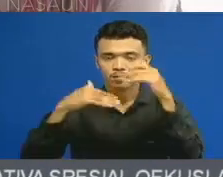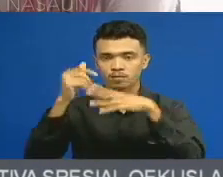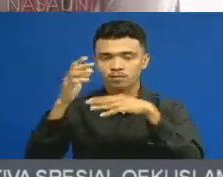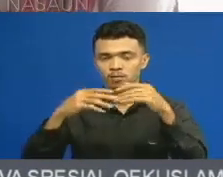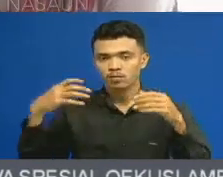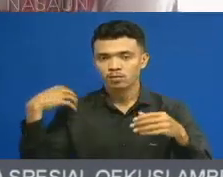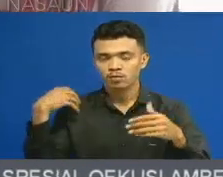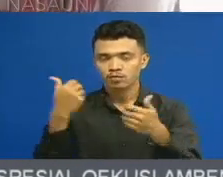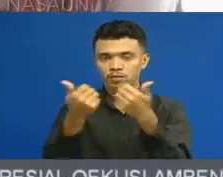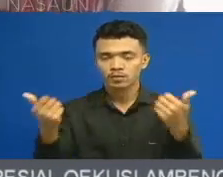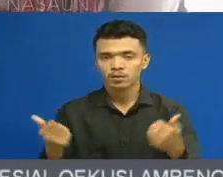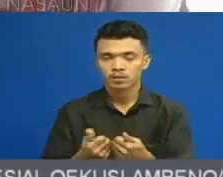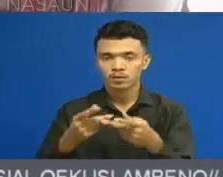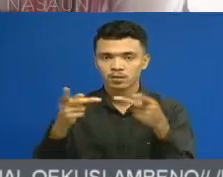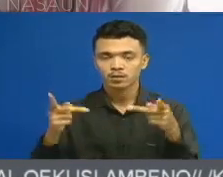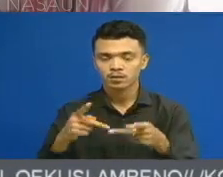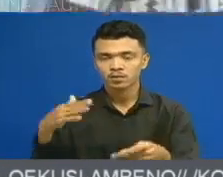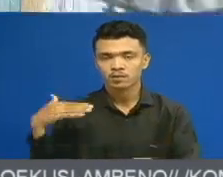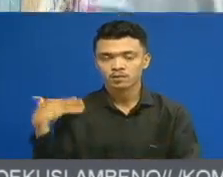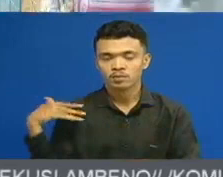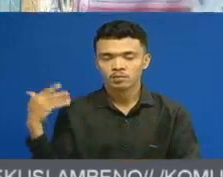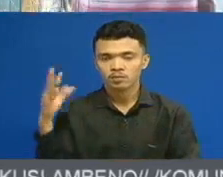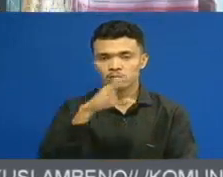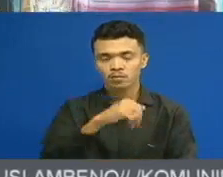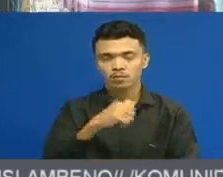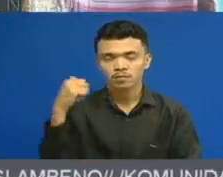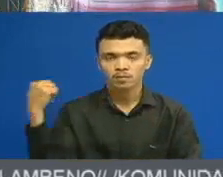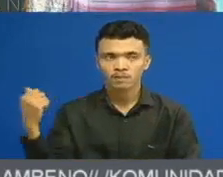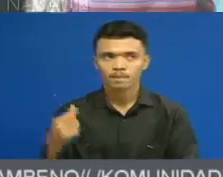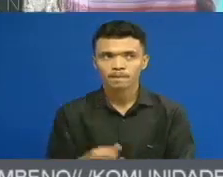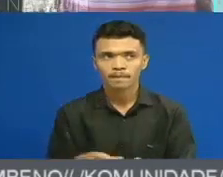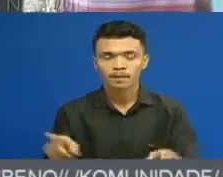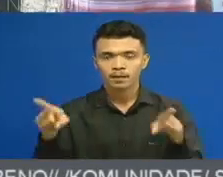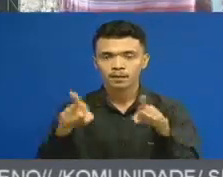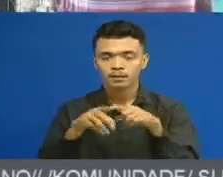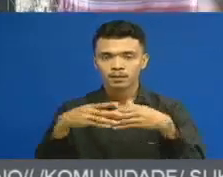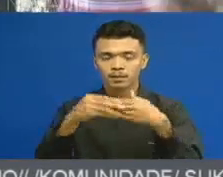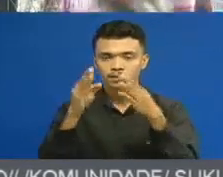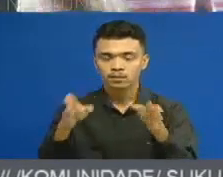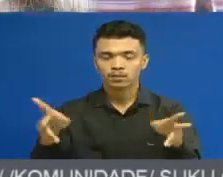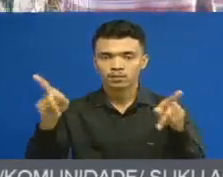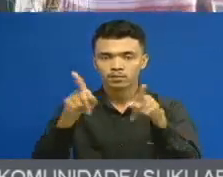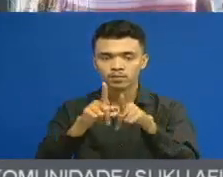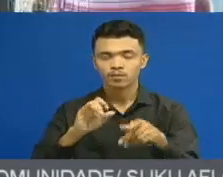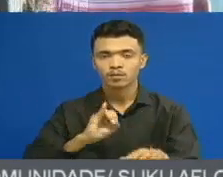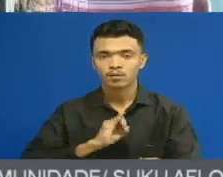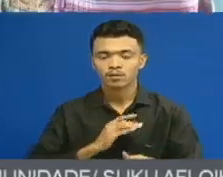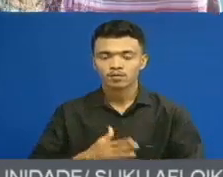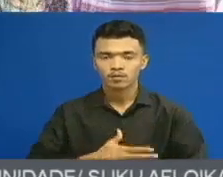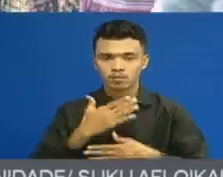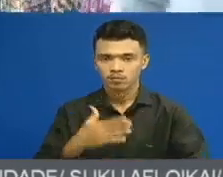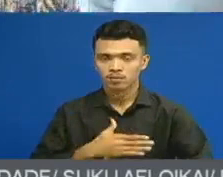aldeia, centro juventude no Salucan. Onde estamos reposto, ao contente ter teves, uma gira e da ne programa e da